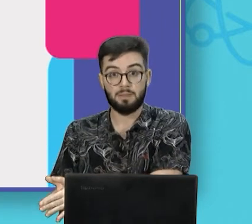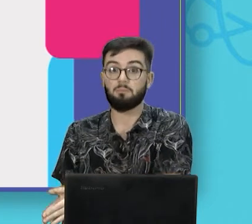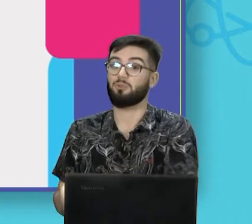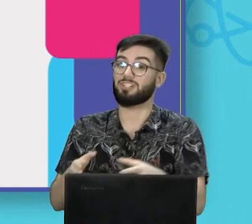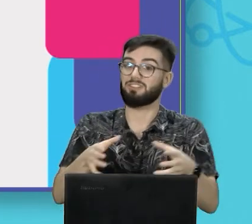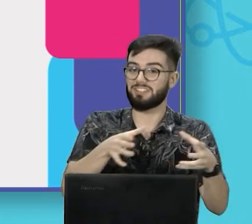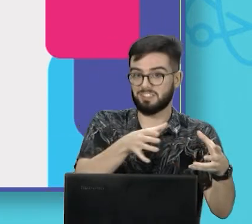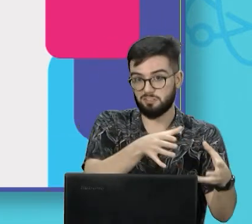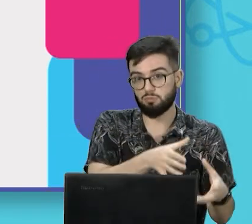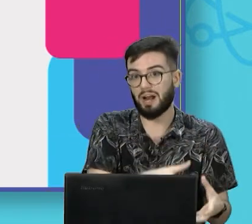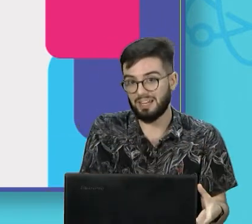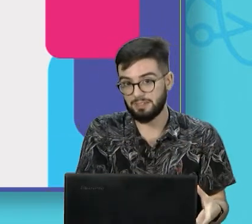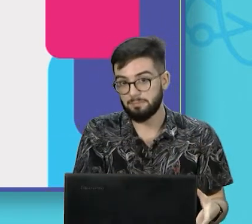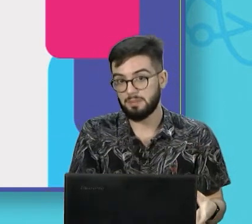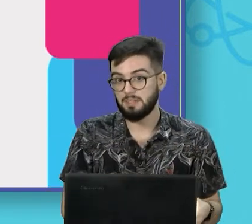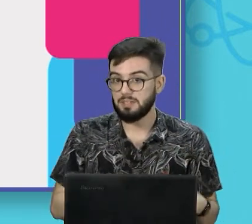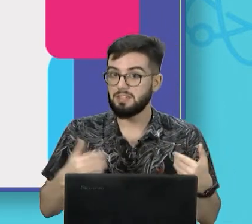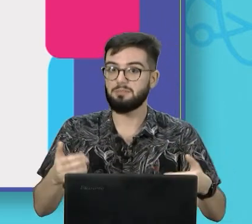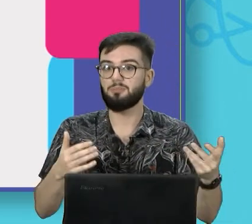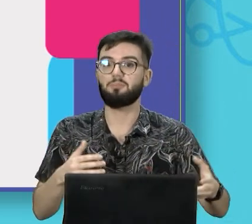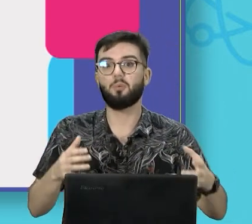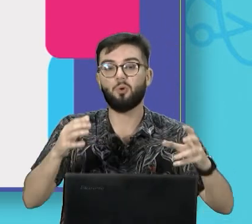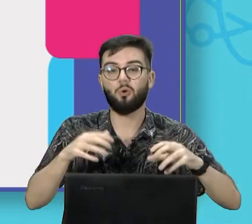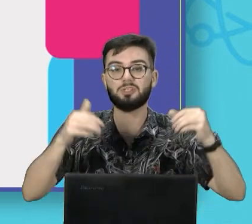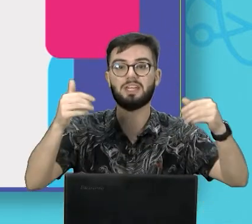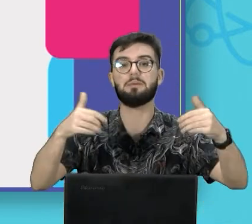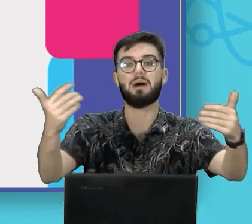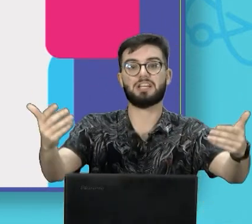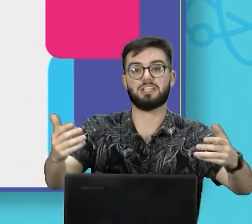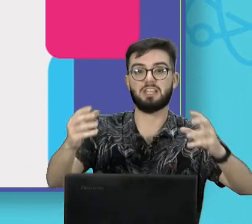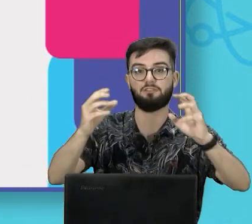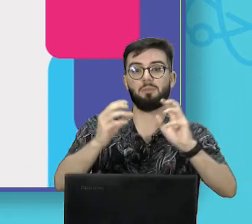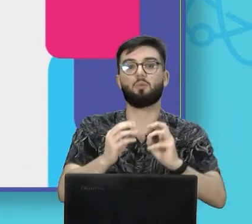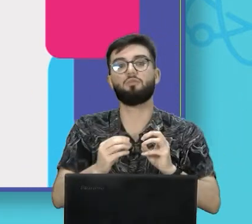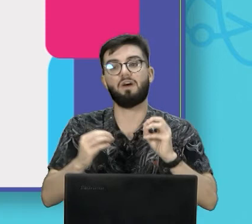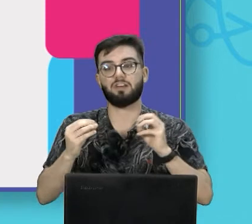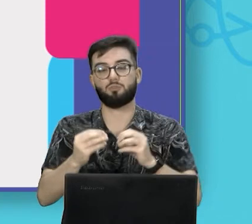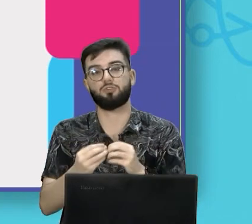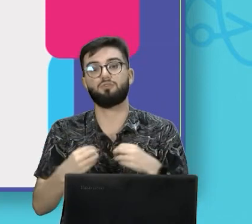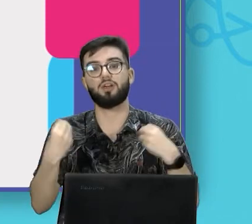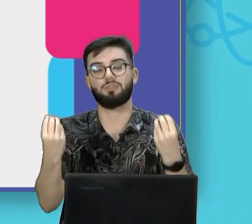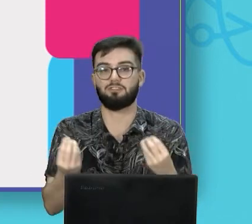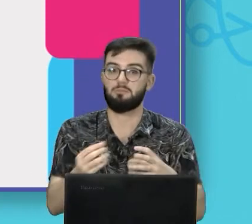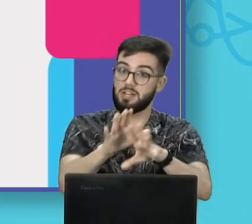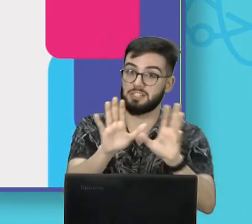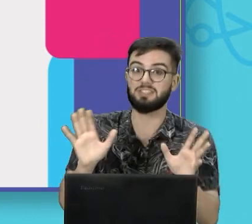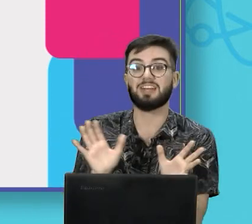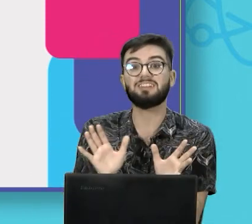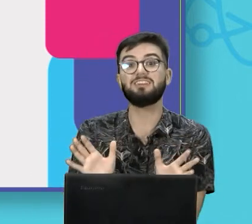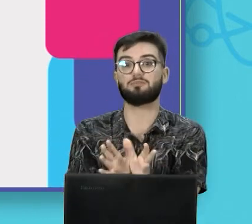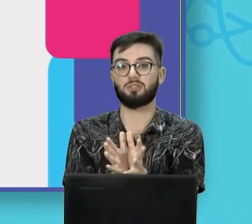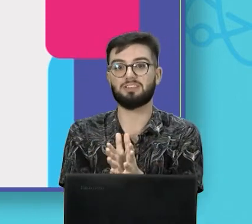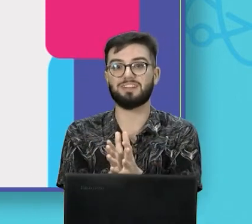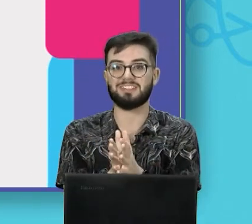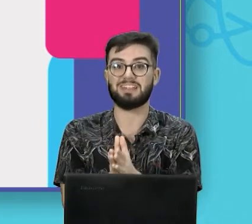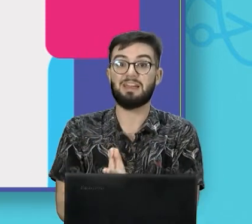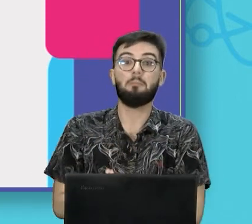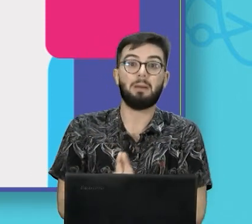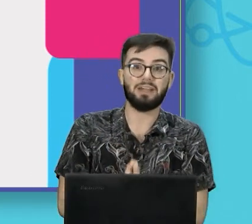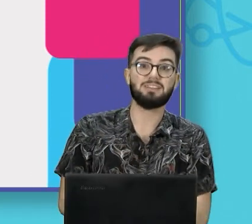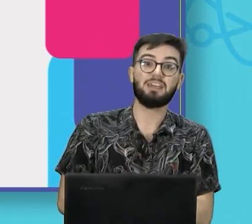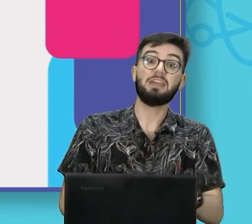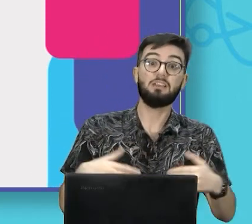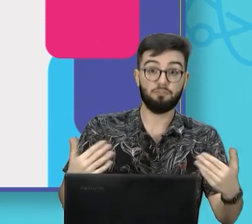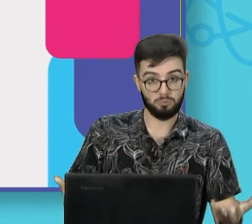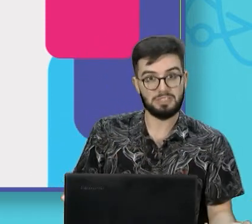vai morrer muita gente vai ser censurada e por conta da imagem da forma como vagas conseguiu veicular sua imagem a gente esquece isso muitas vezes